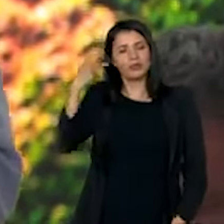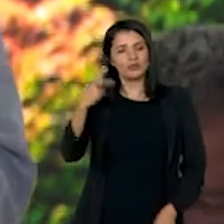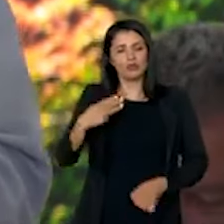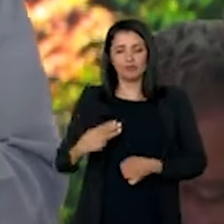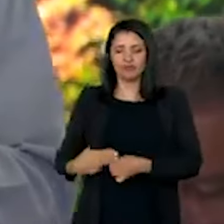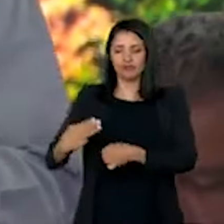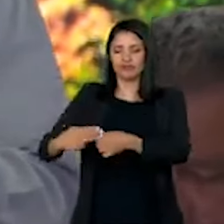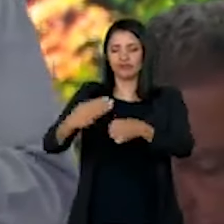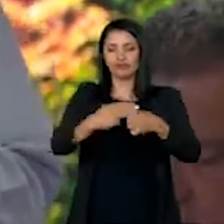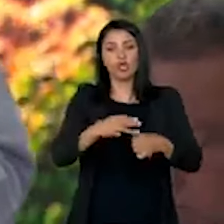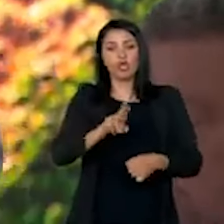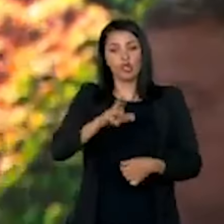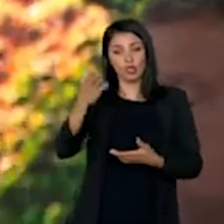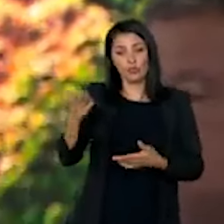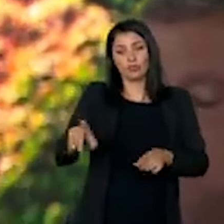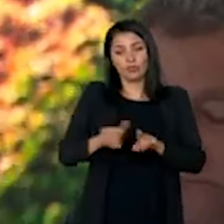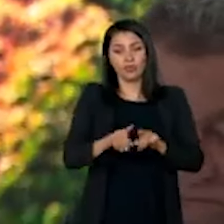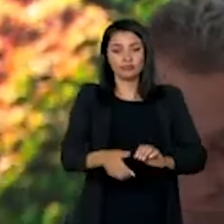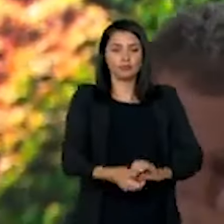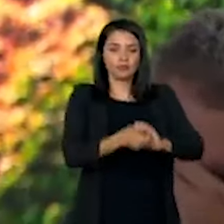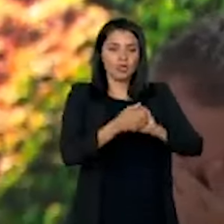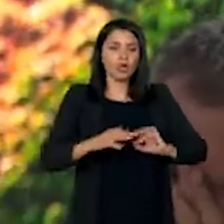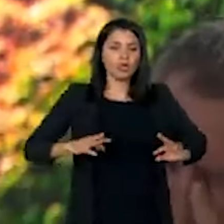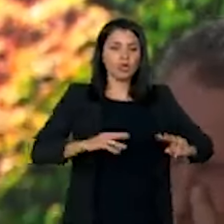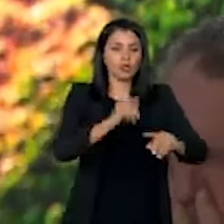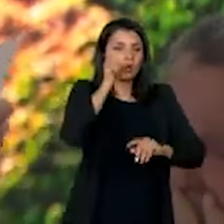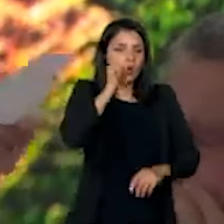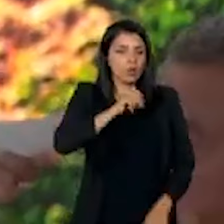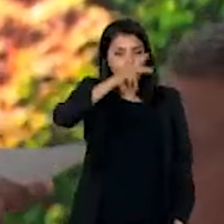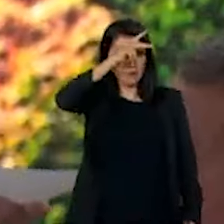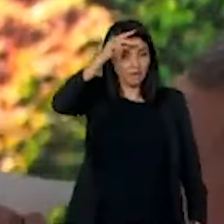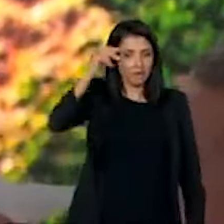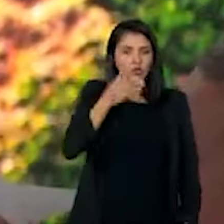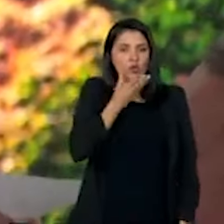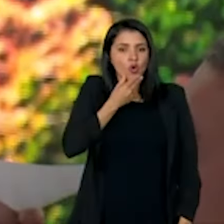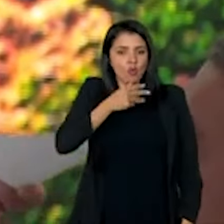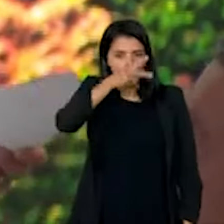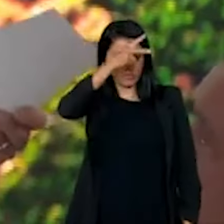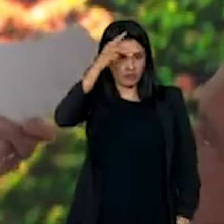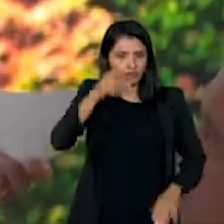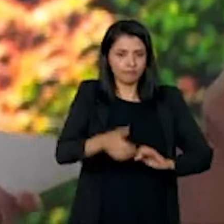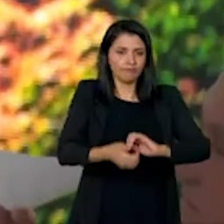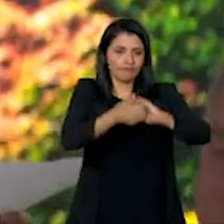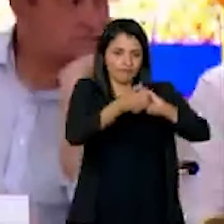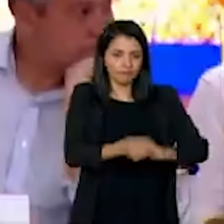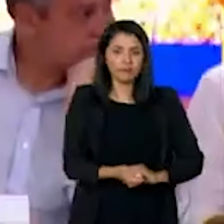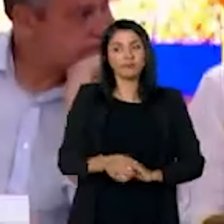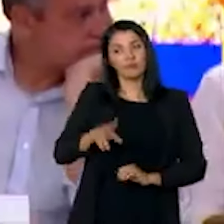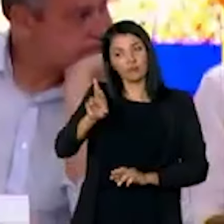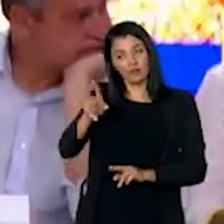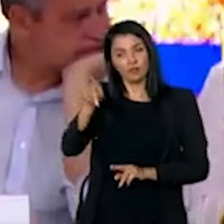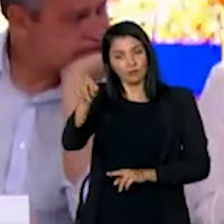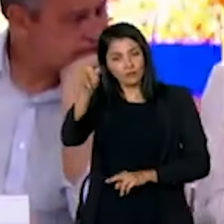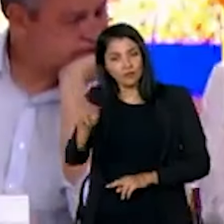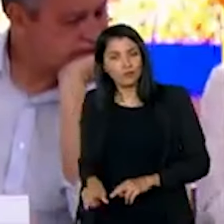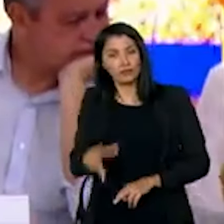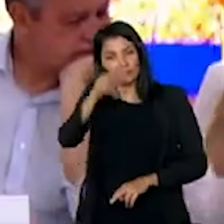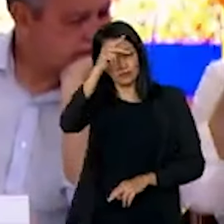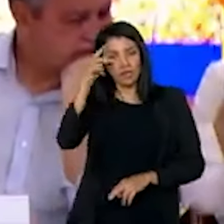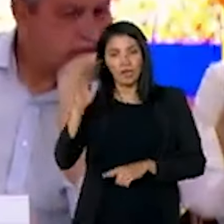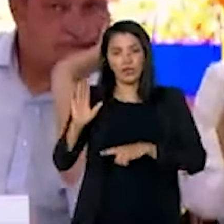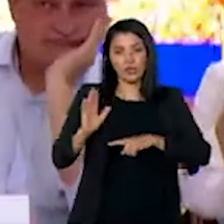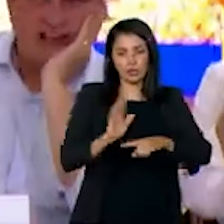Municípios, em nome de quem cumprimento as prefeitas e prefeitos presentes. Eu espero que você, prefeito, ajude o time que meu filho